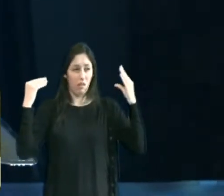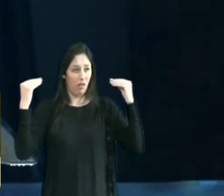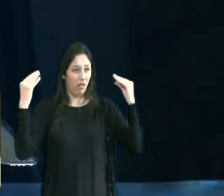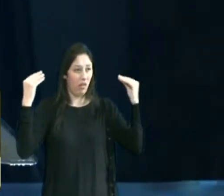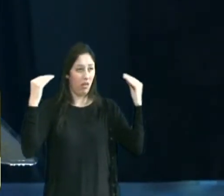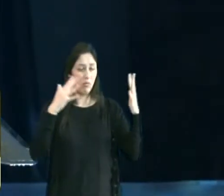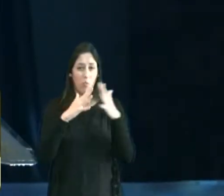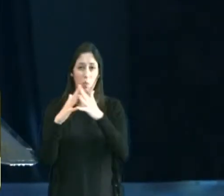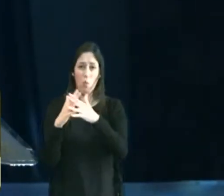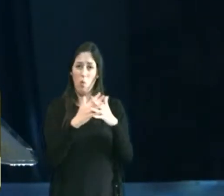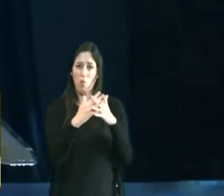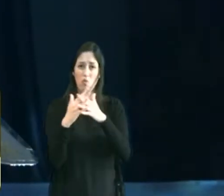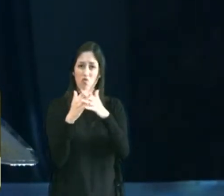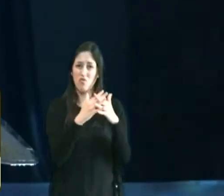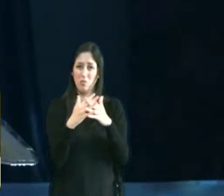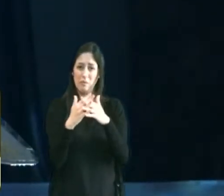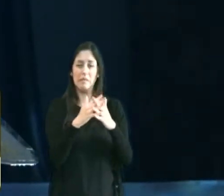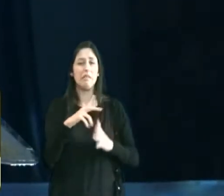Morreu ou não morreu?